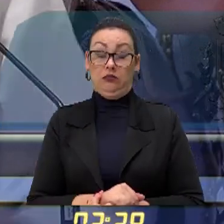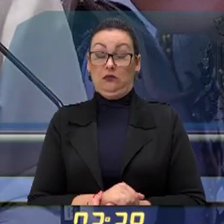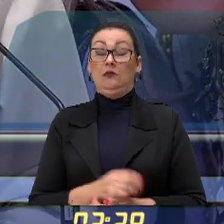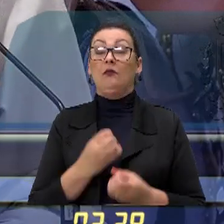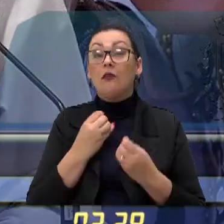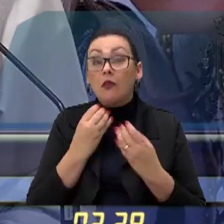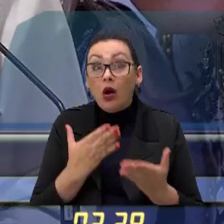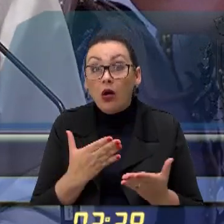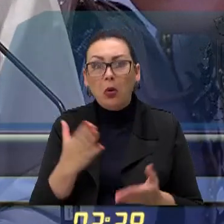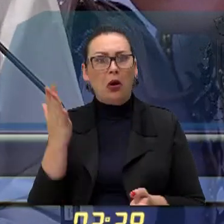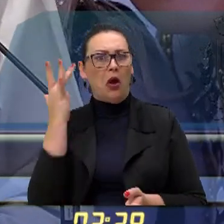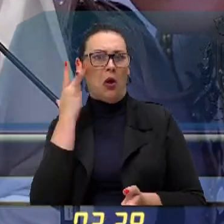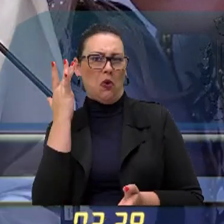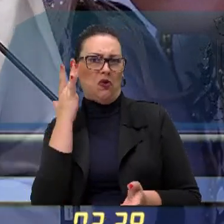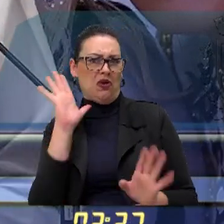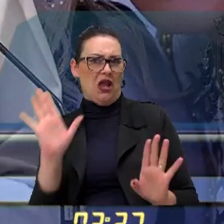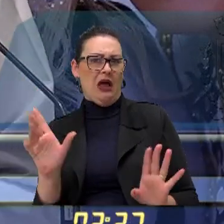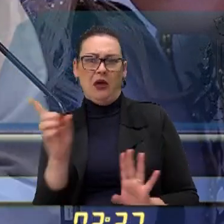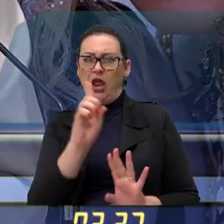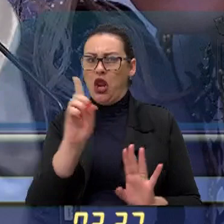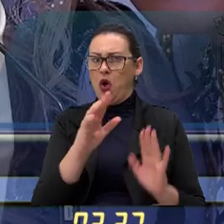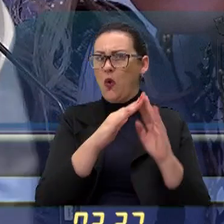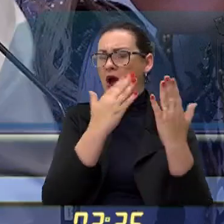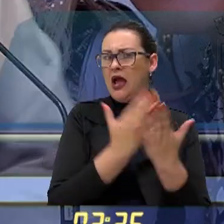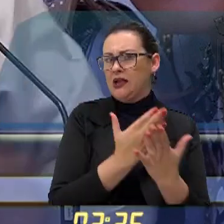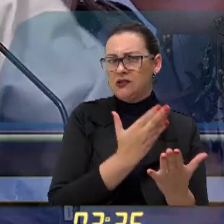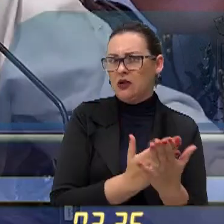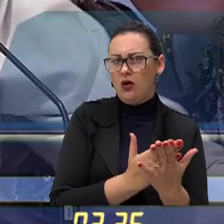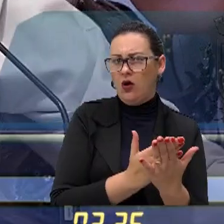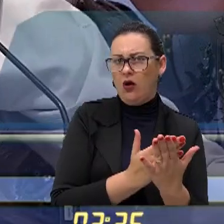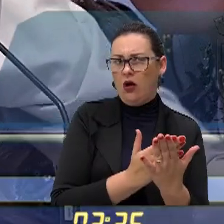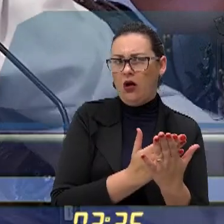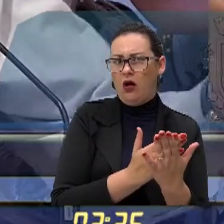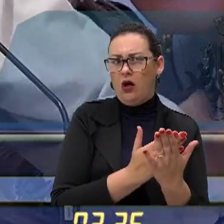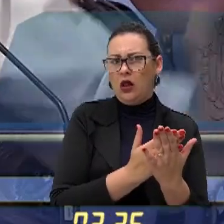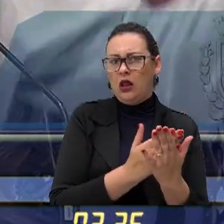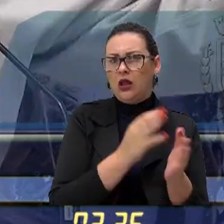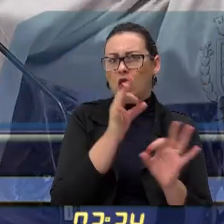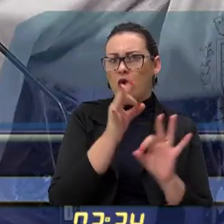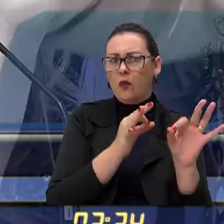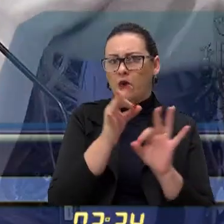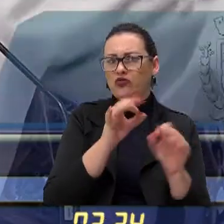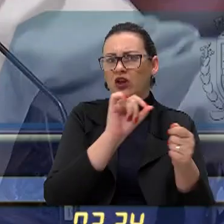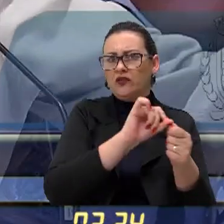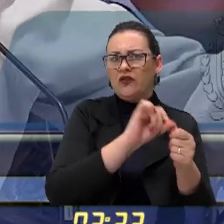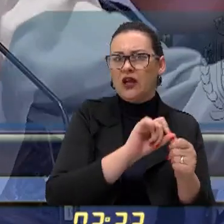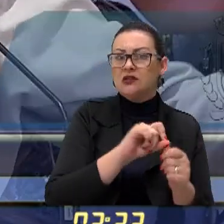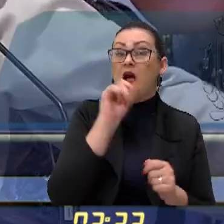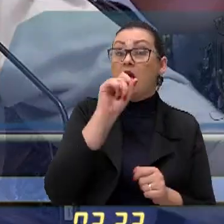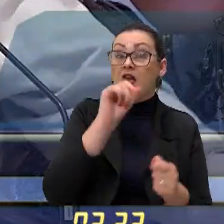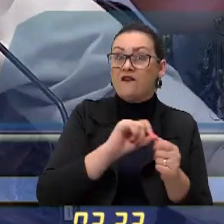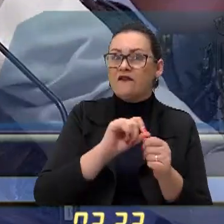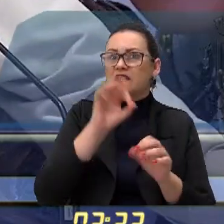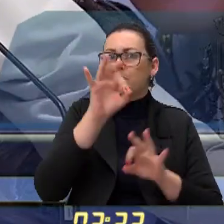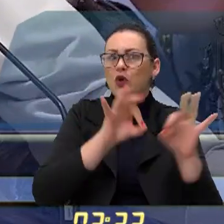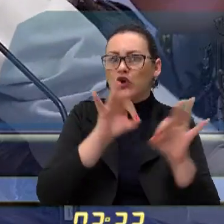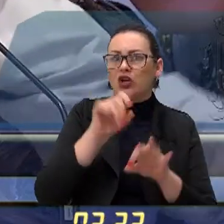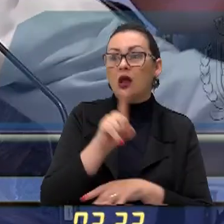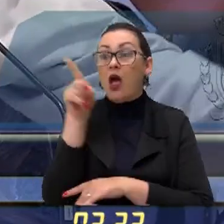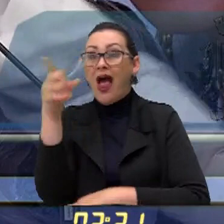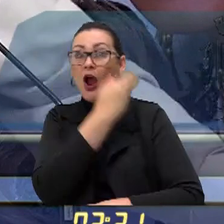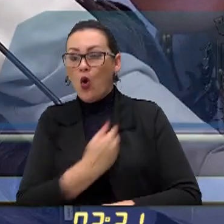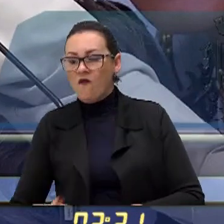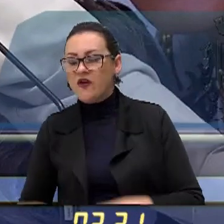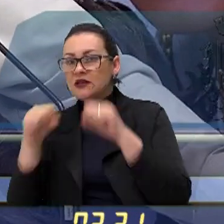Bem, que eu saiba, não é a escola que elabora o projeto. Quem elabora o projeto é o governo do Estado, através da